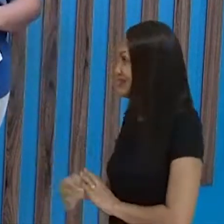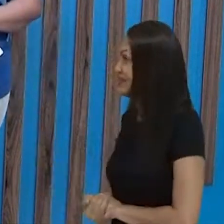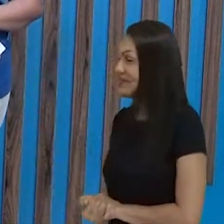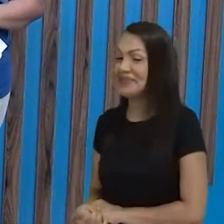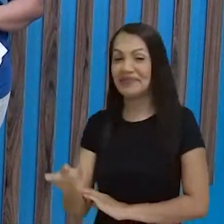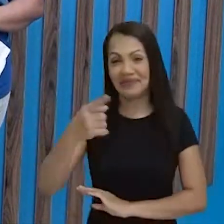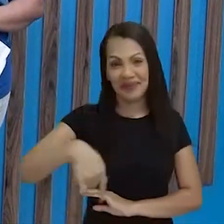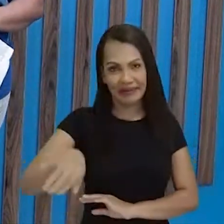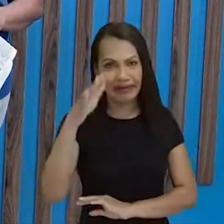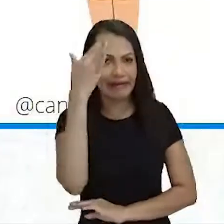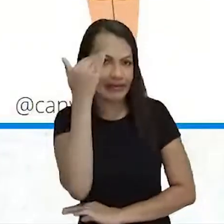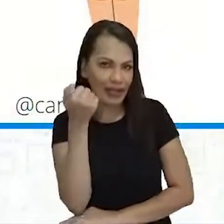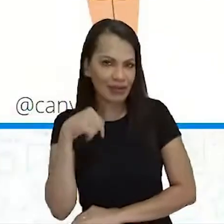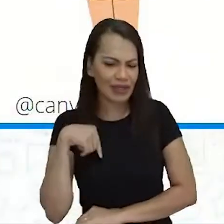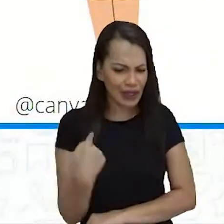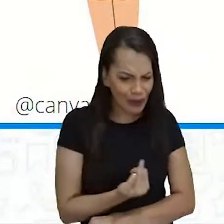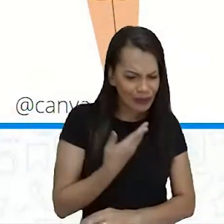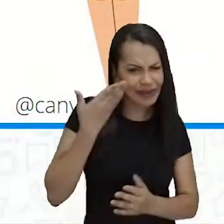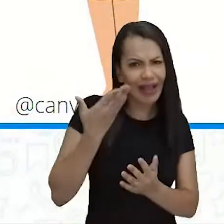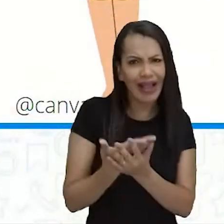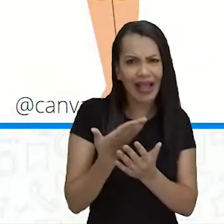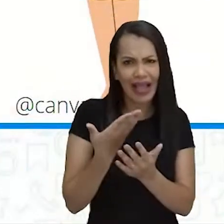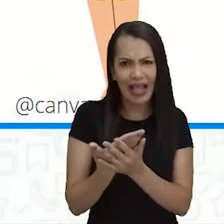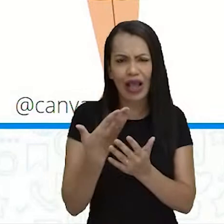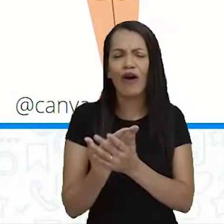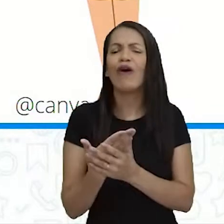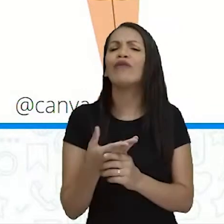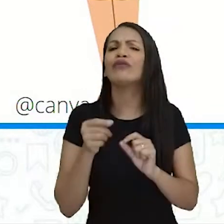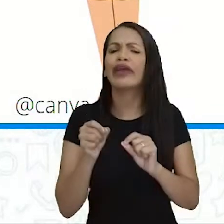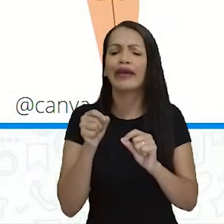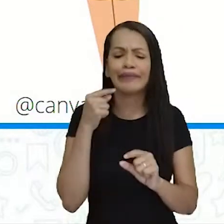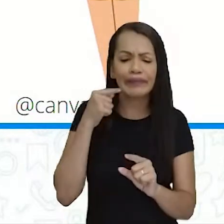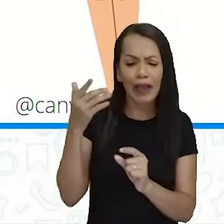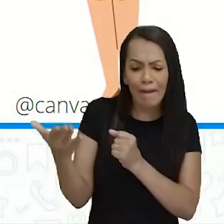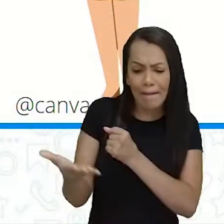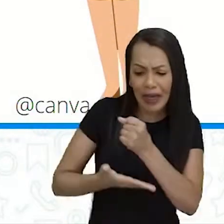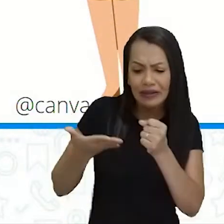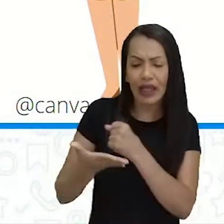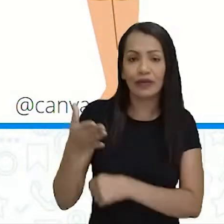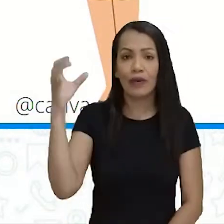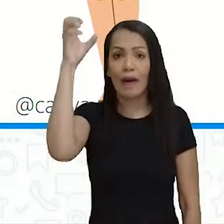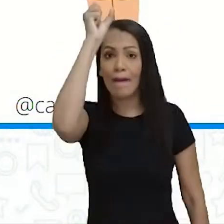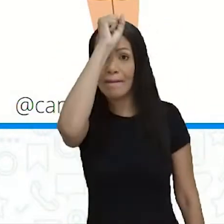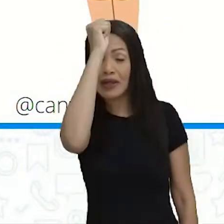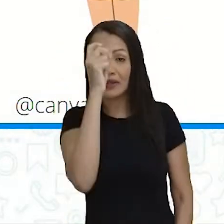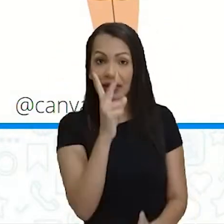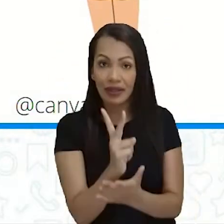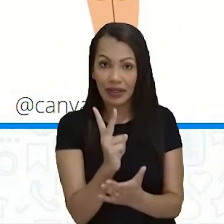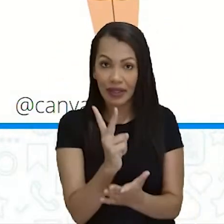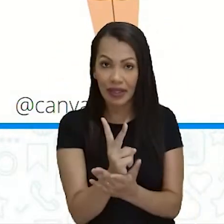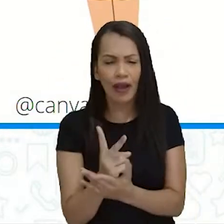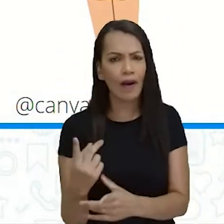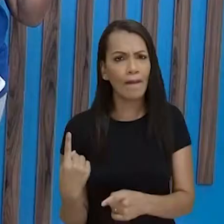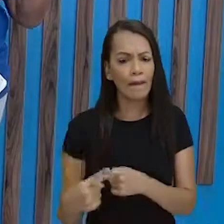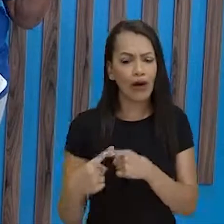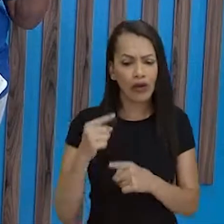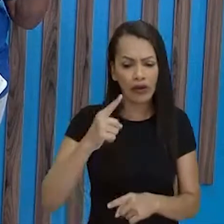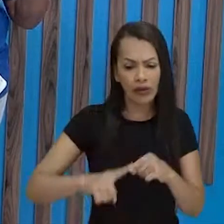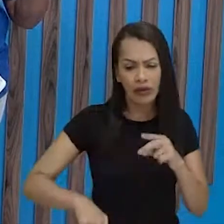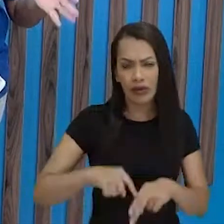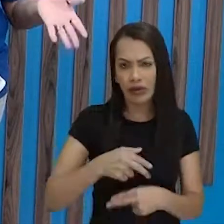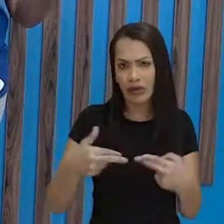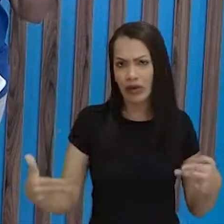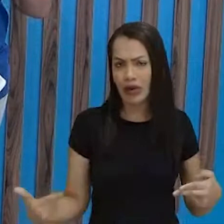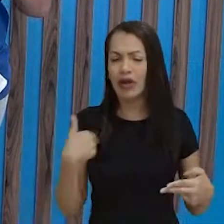sabem que nossa aula está baseada no material do Aprender Sempre do segundo ano, porque esse material está sendo trabalhado